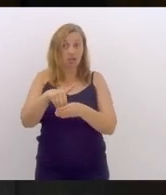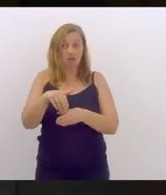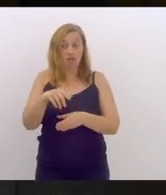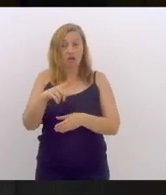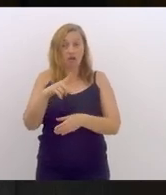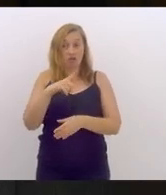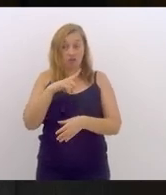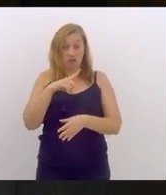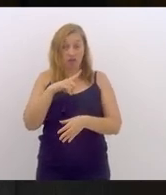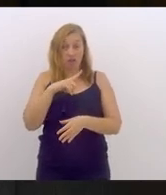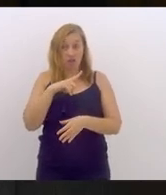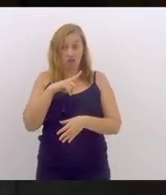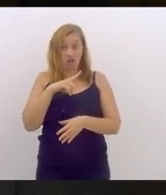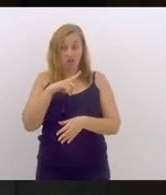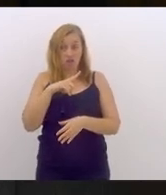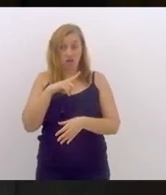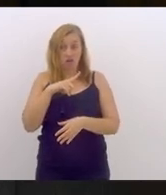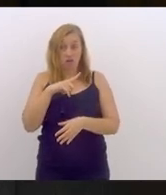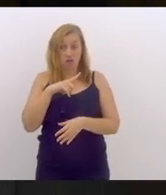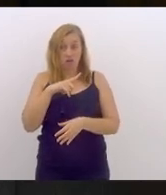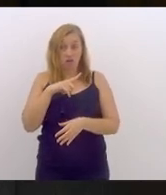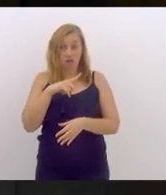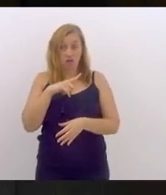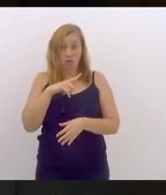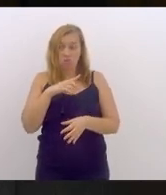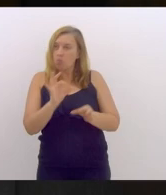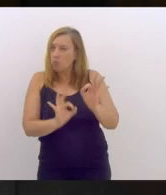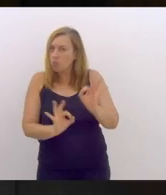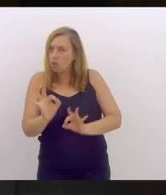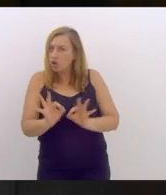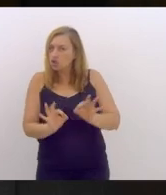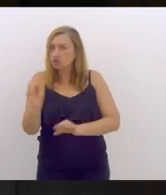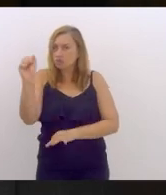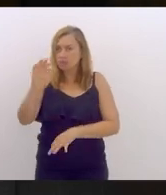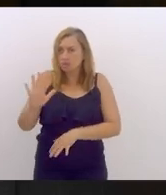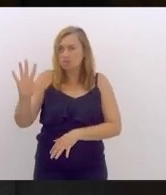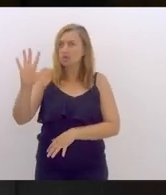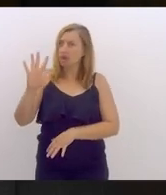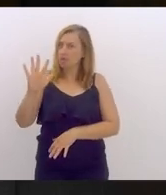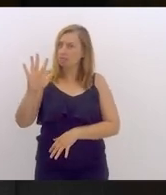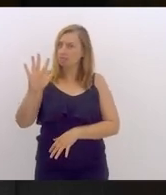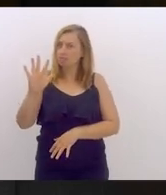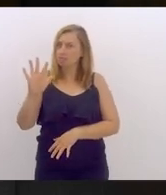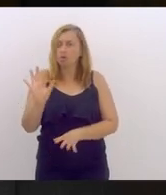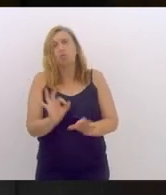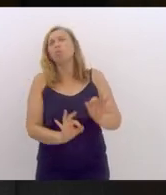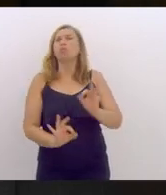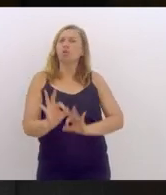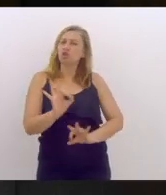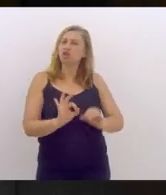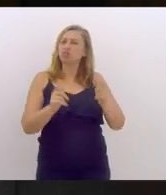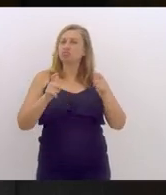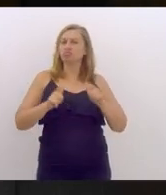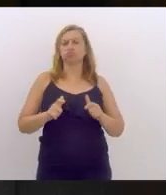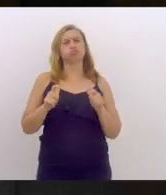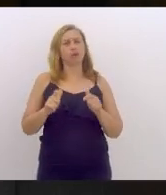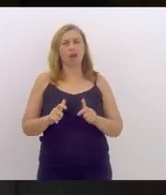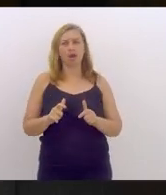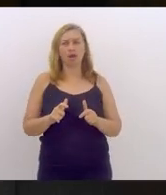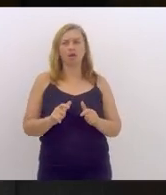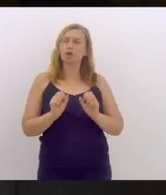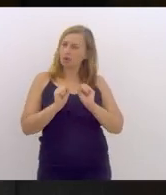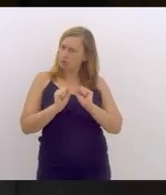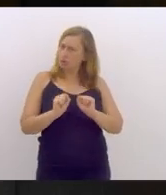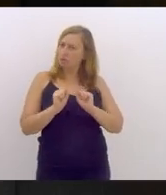uma unidade um projeto Nacional um projeto local que